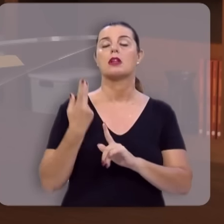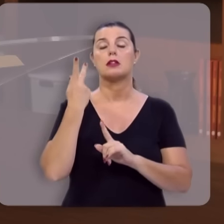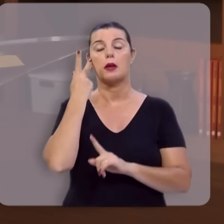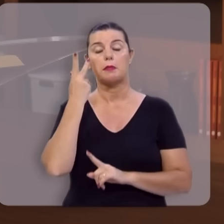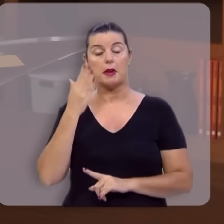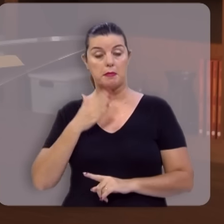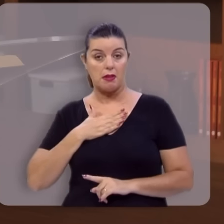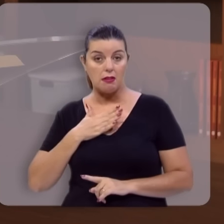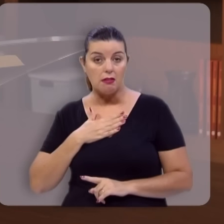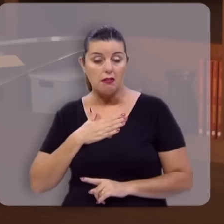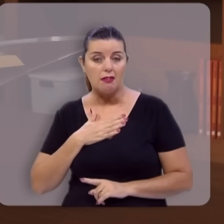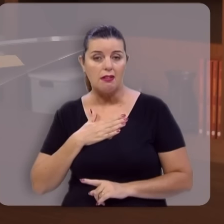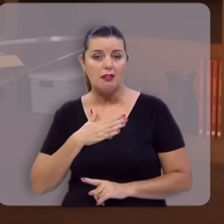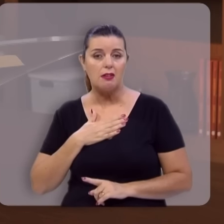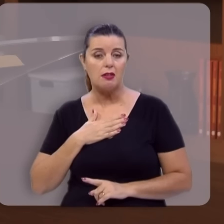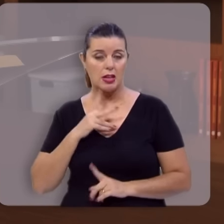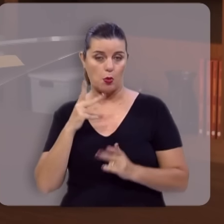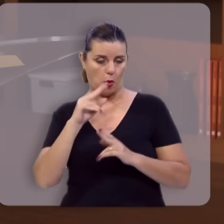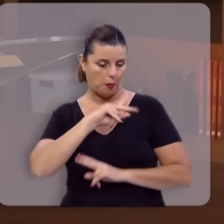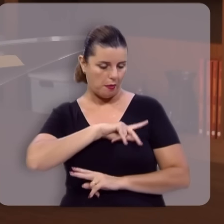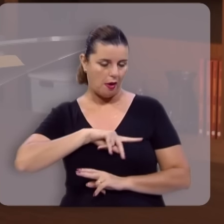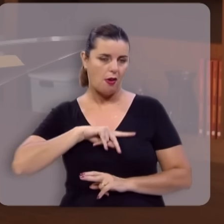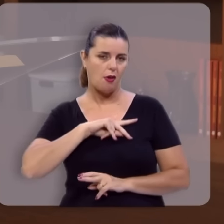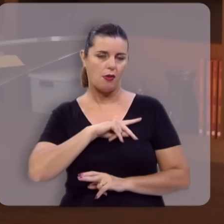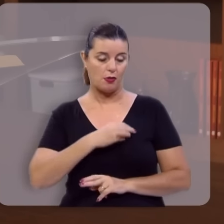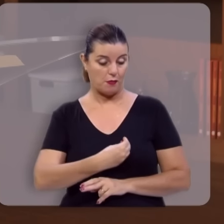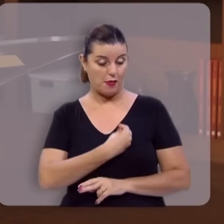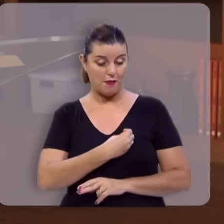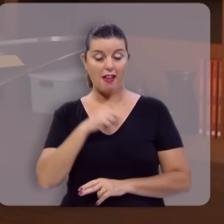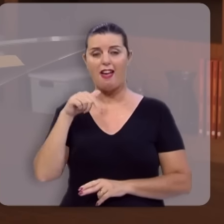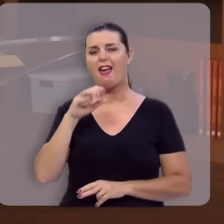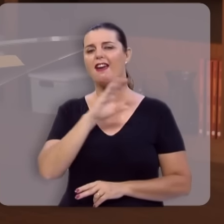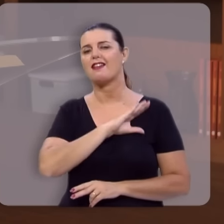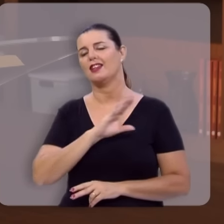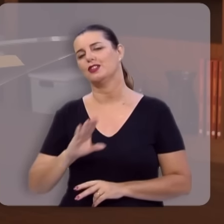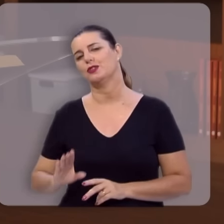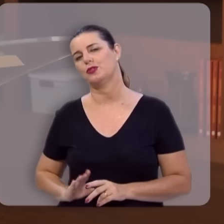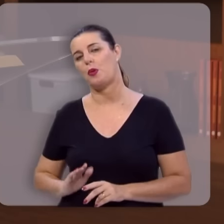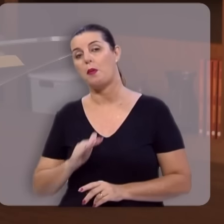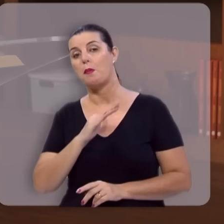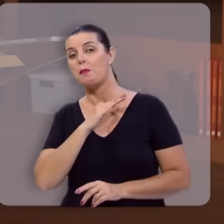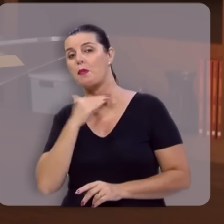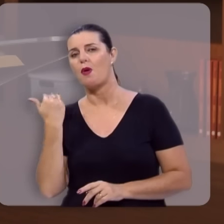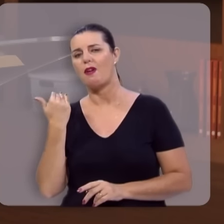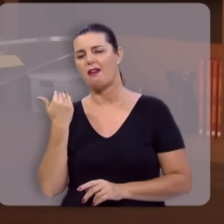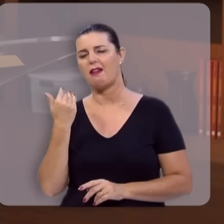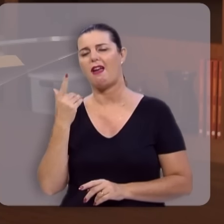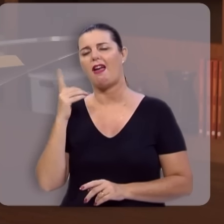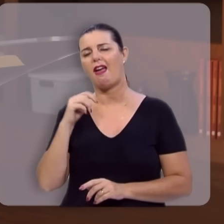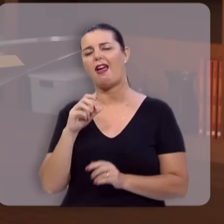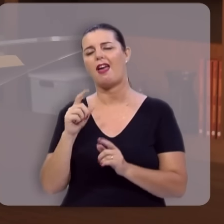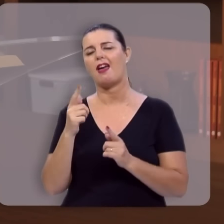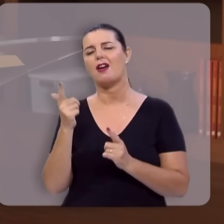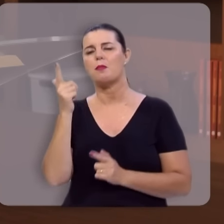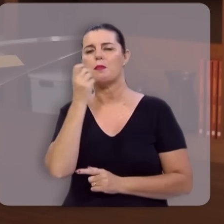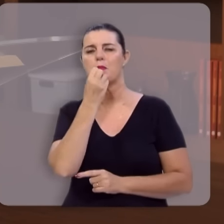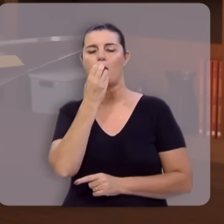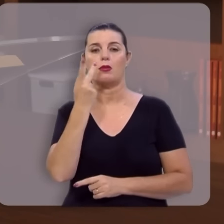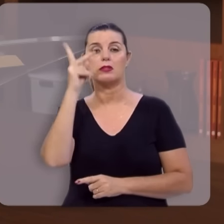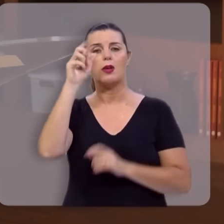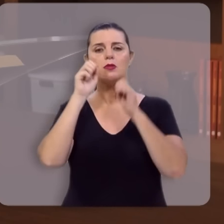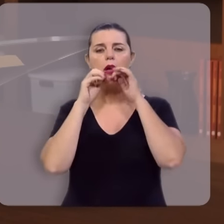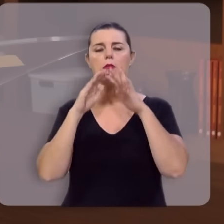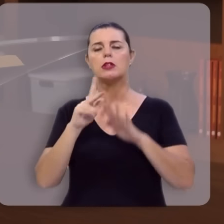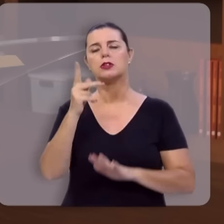para mim, como Paulo, o viver é Cristo e o morrer é lucro. Que